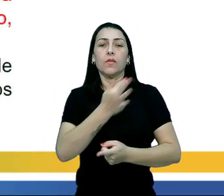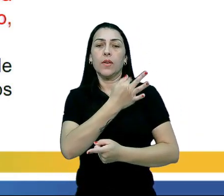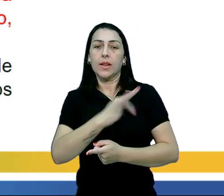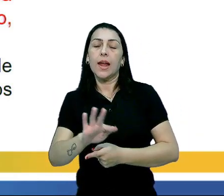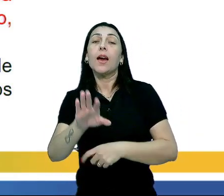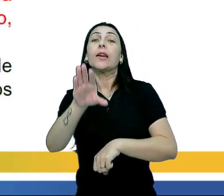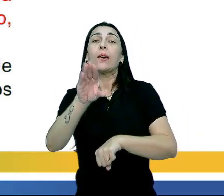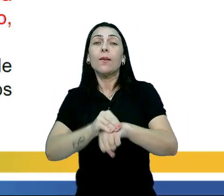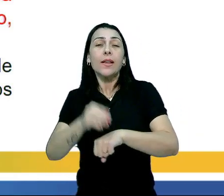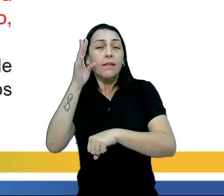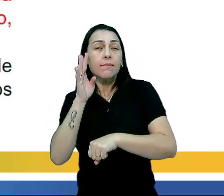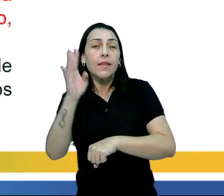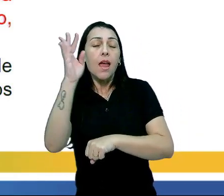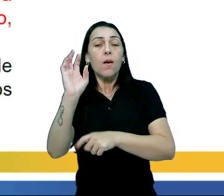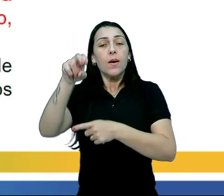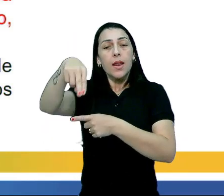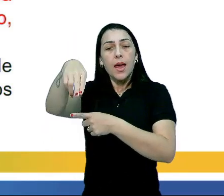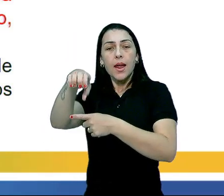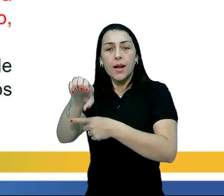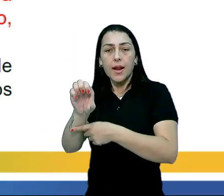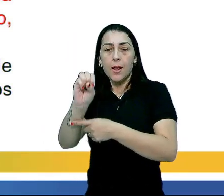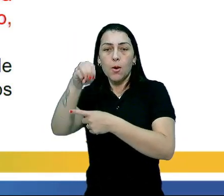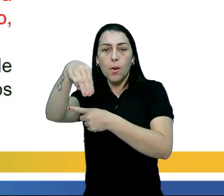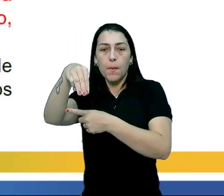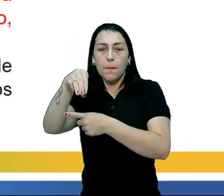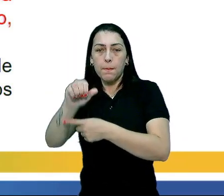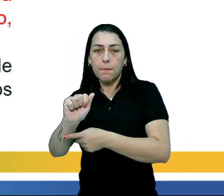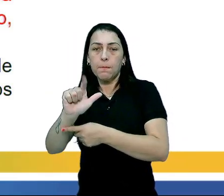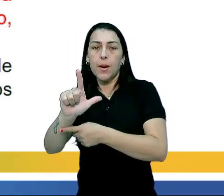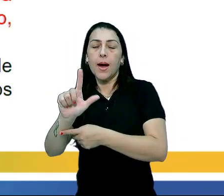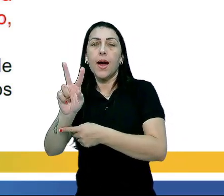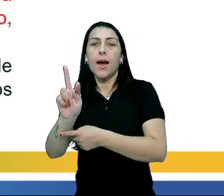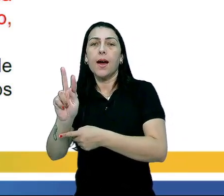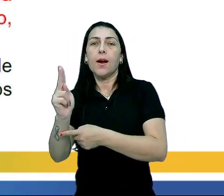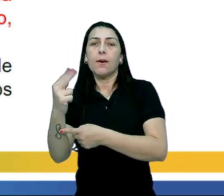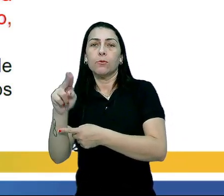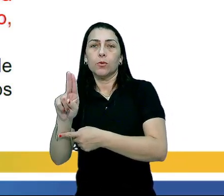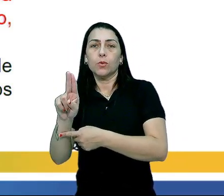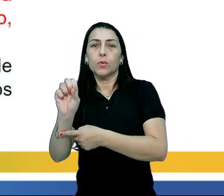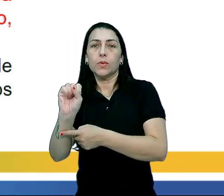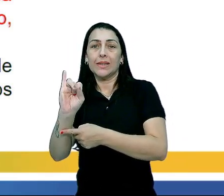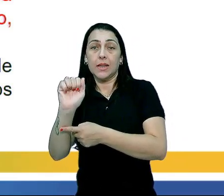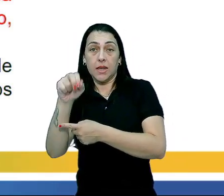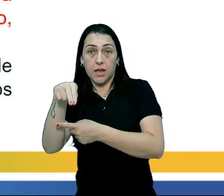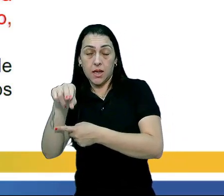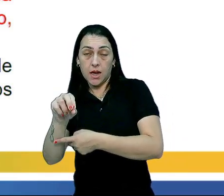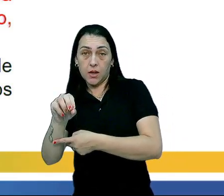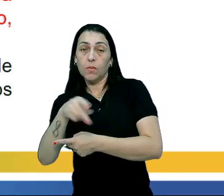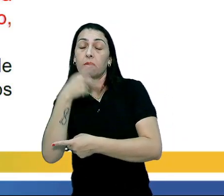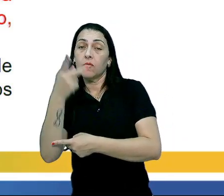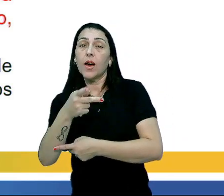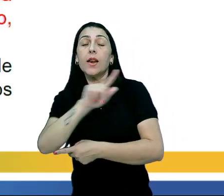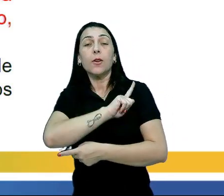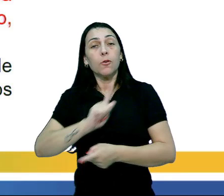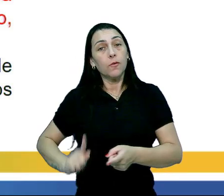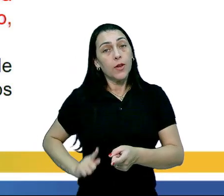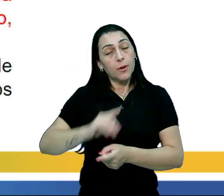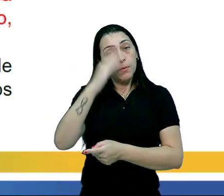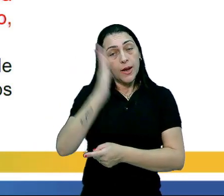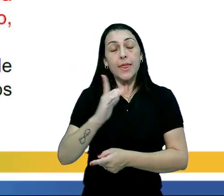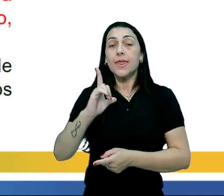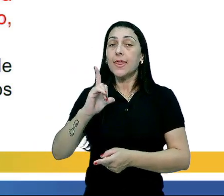governo, reconhecidamente aí neomalthusiano. Então ele fala que o governo